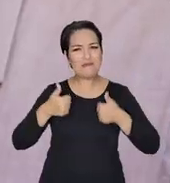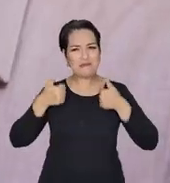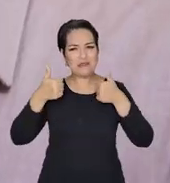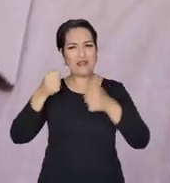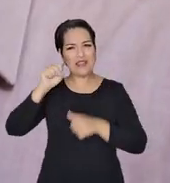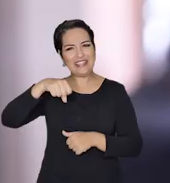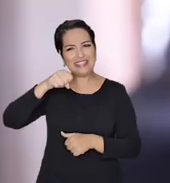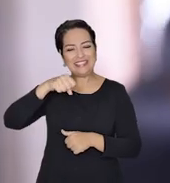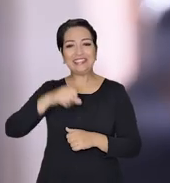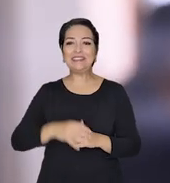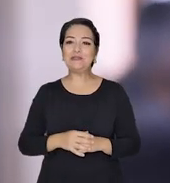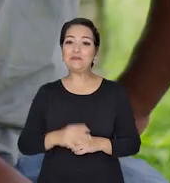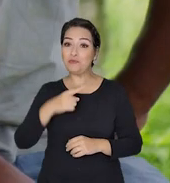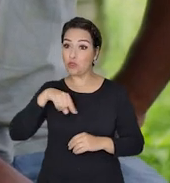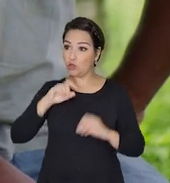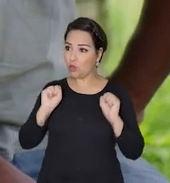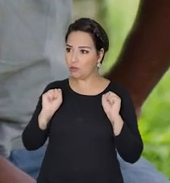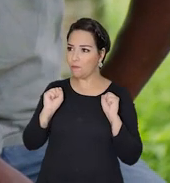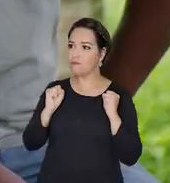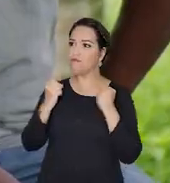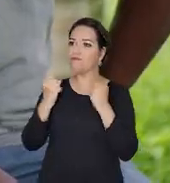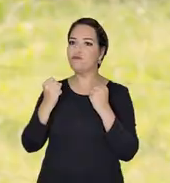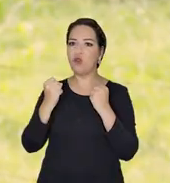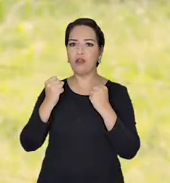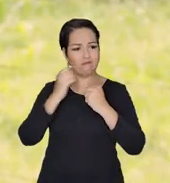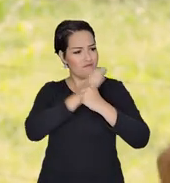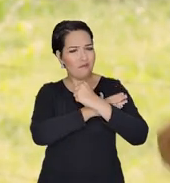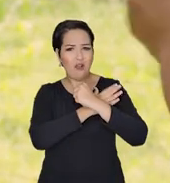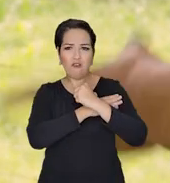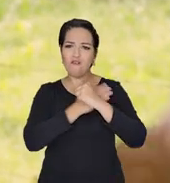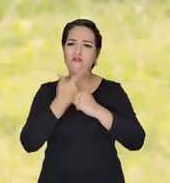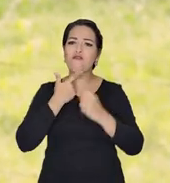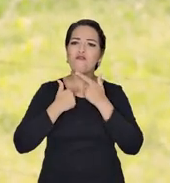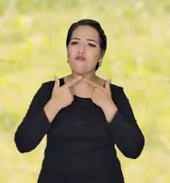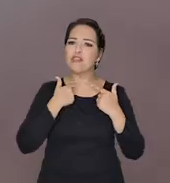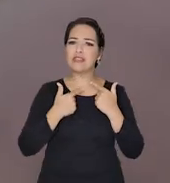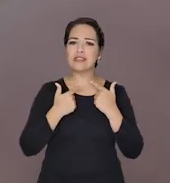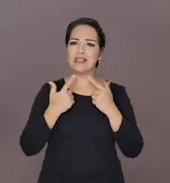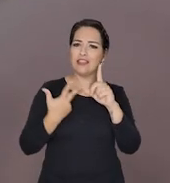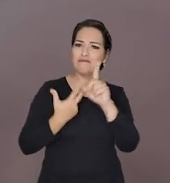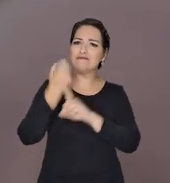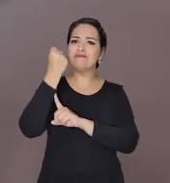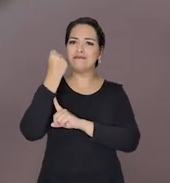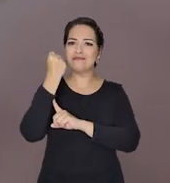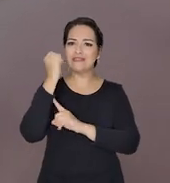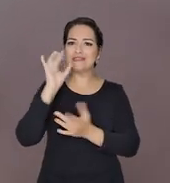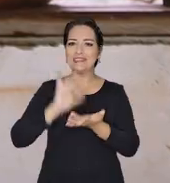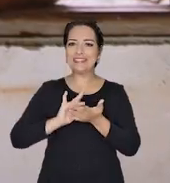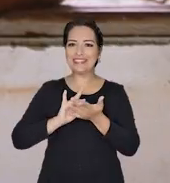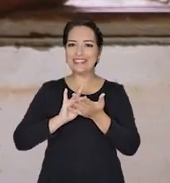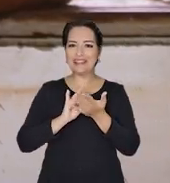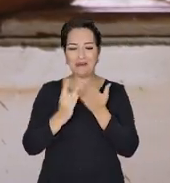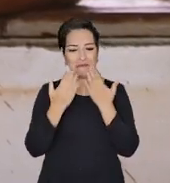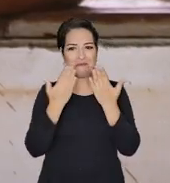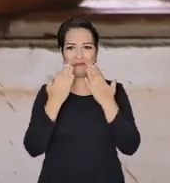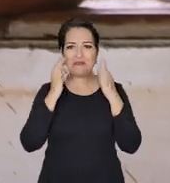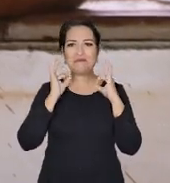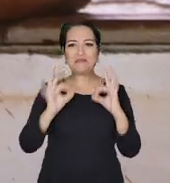melhorar, eu não tenho a menor dúvida. A gente tem a força no braço e vontade de vencer. Nosso papo foi reto, sem